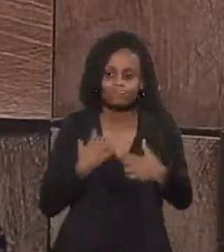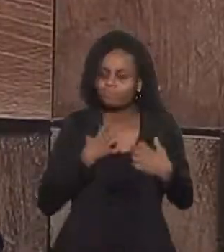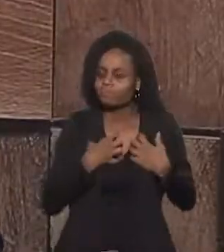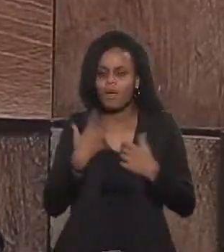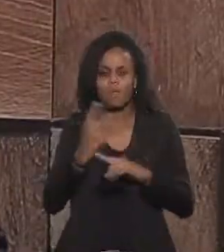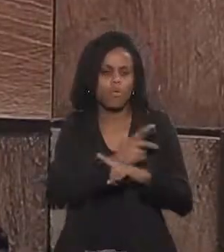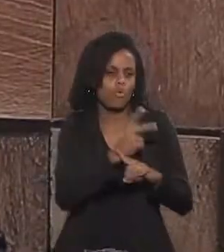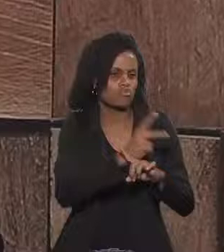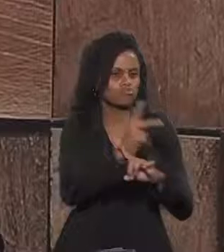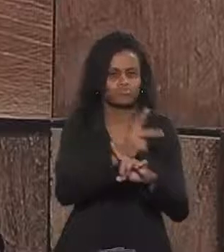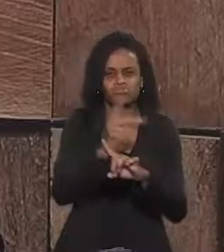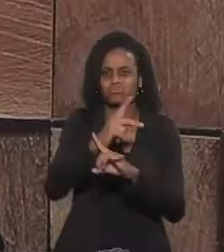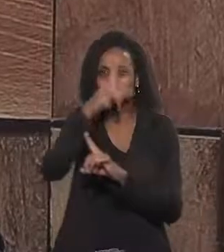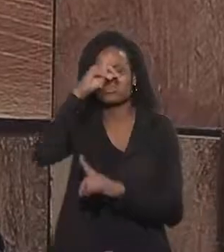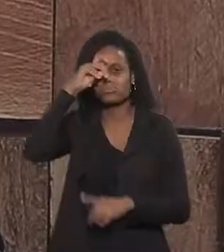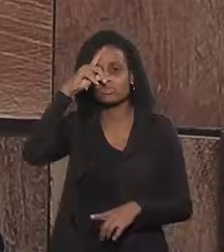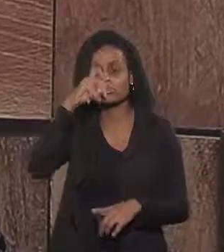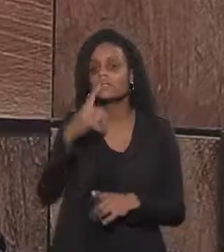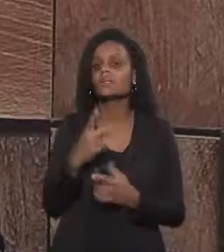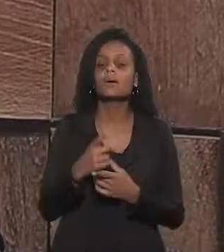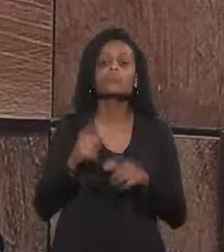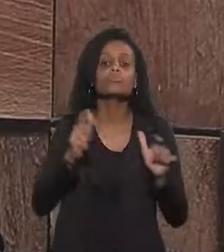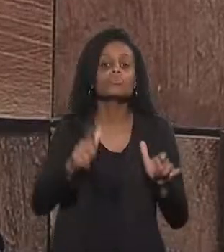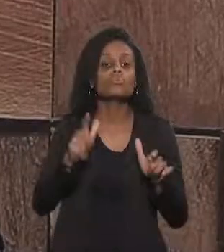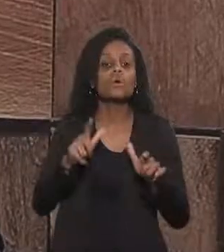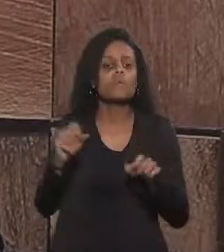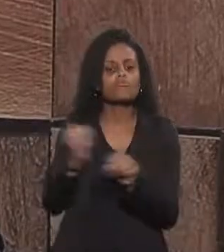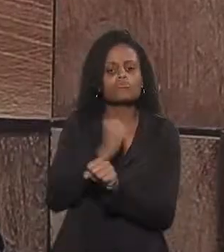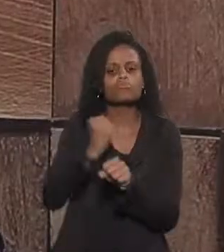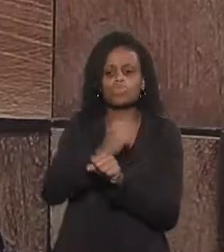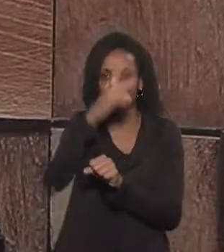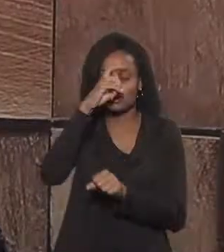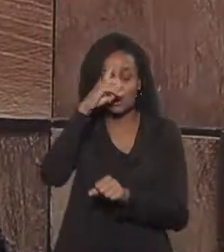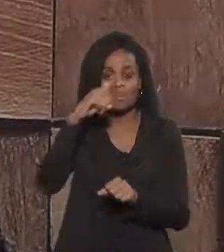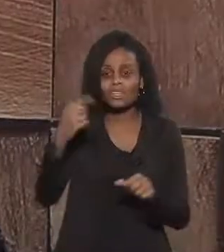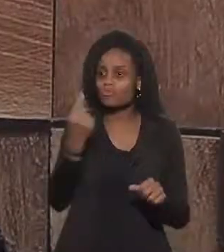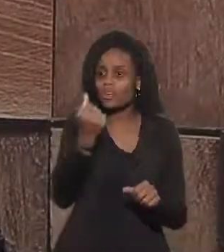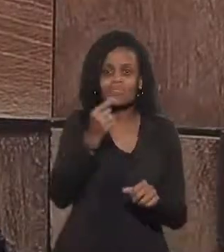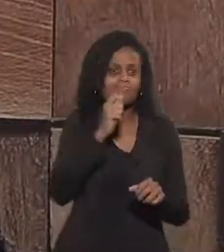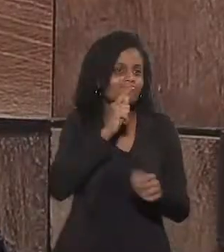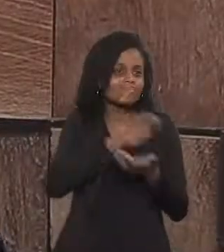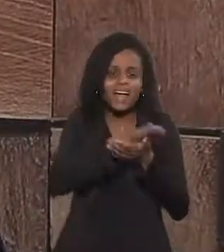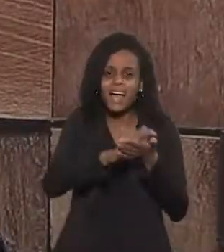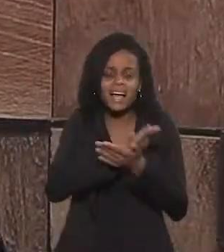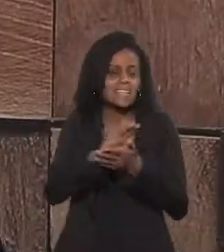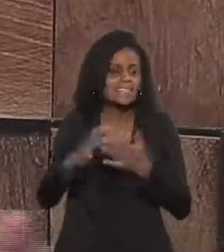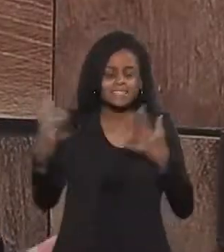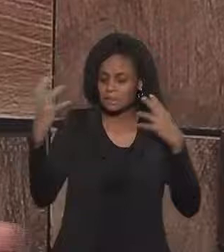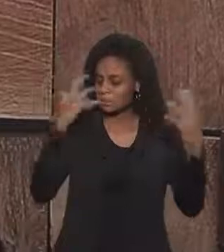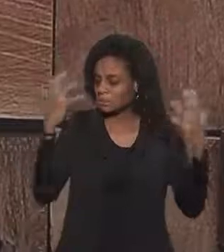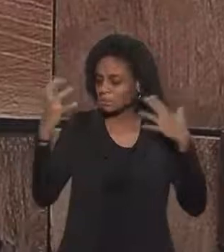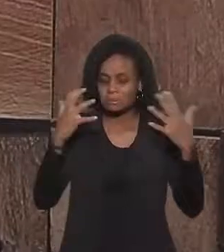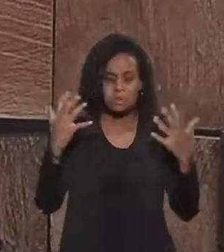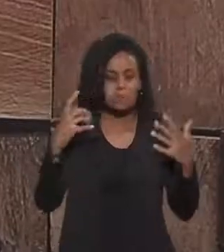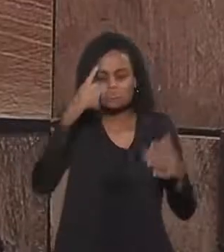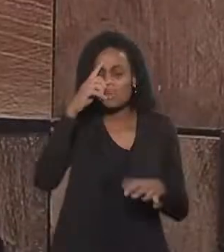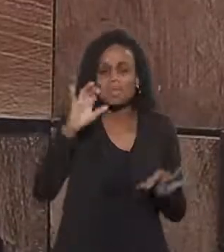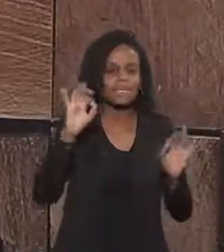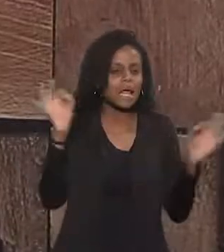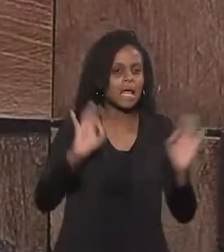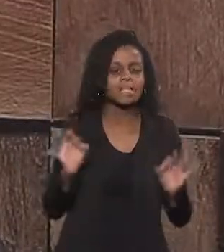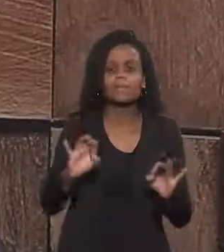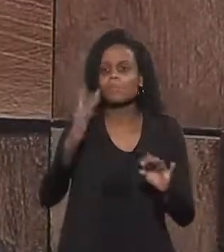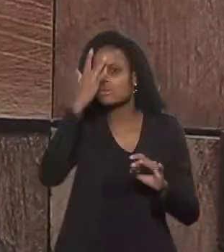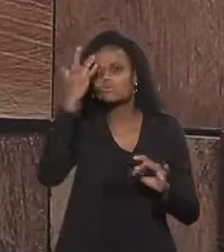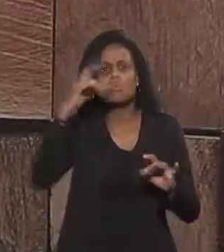desesperada, saí em busca de um hospital, de um lugar para construir um hospital, sem um tostão, sem direção, sem menor noção de nada. Todo mundo